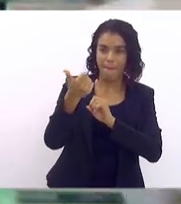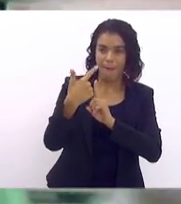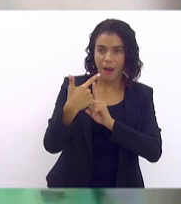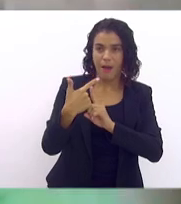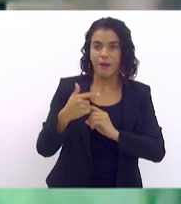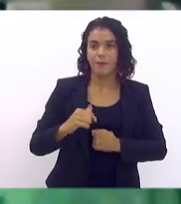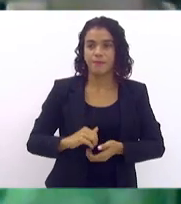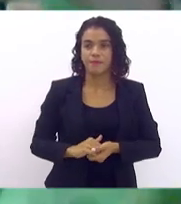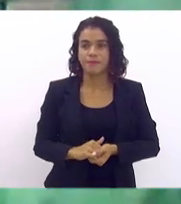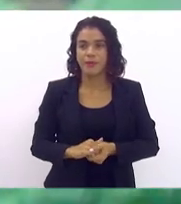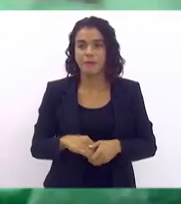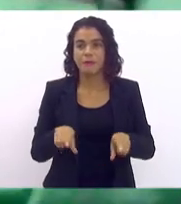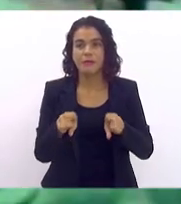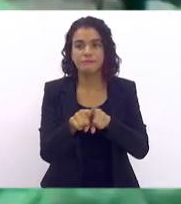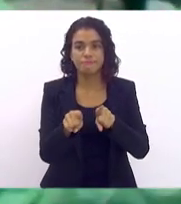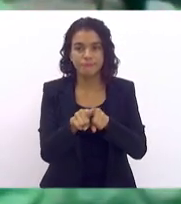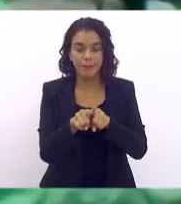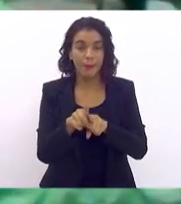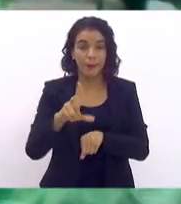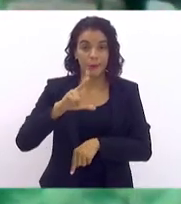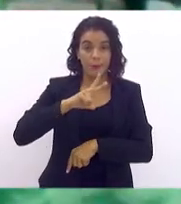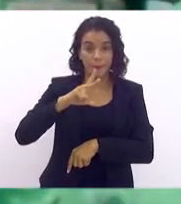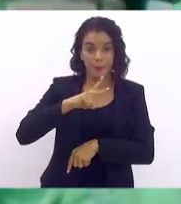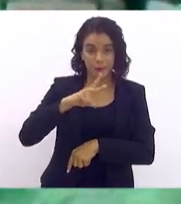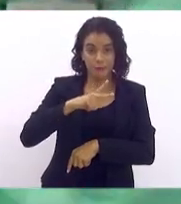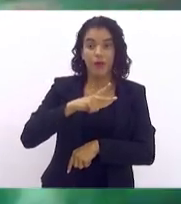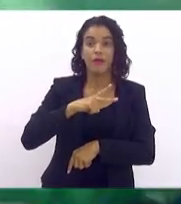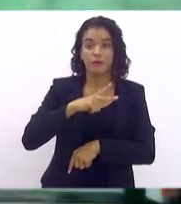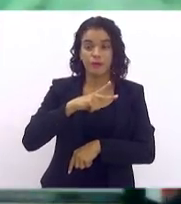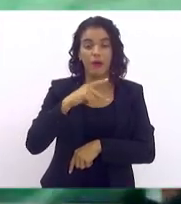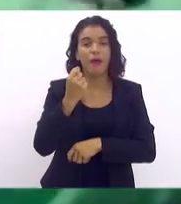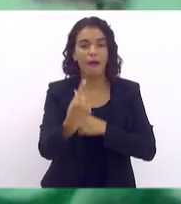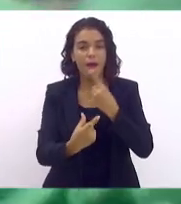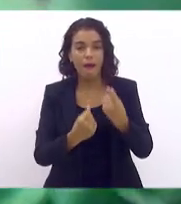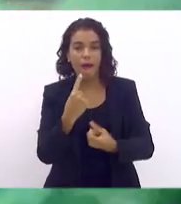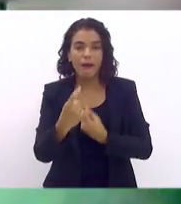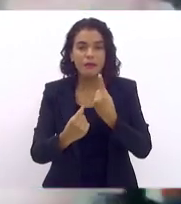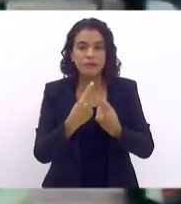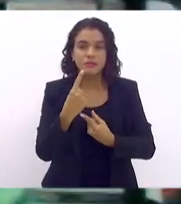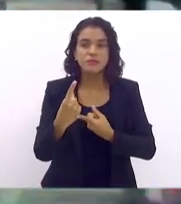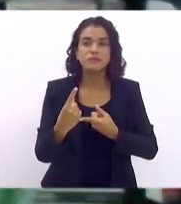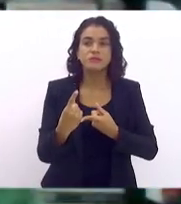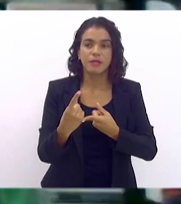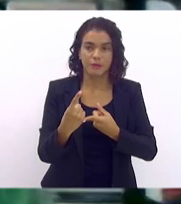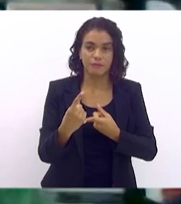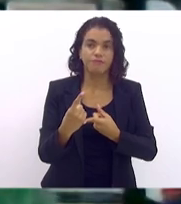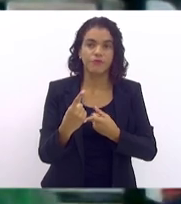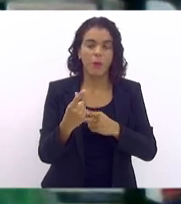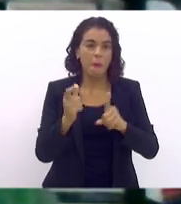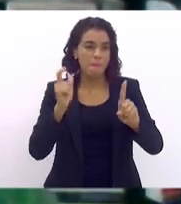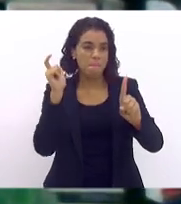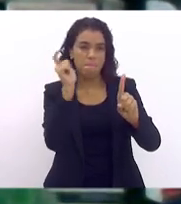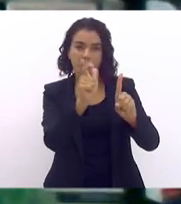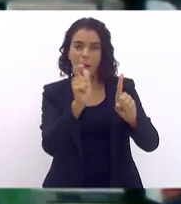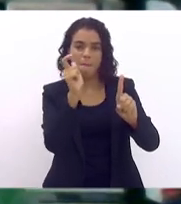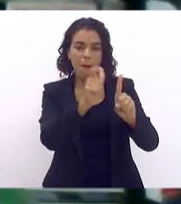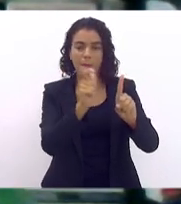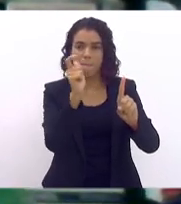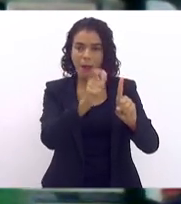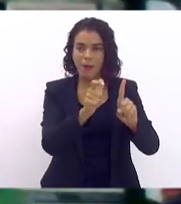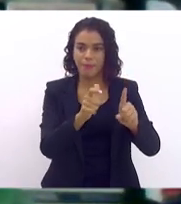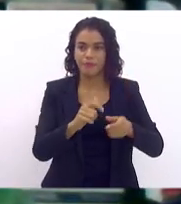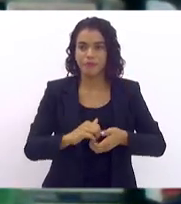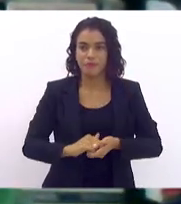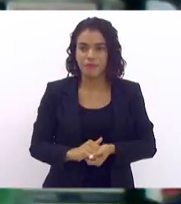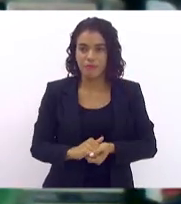social, mas também no privado dessa mulher, né? Às vezes vai um comentário, vai um ataque direcionado, tá? Então